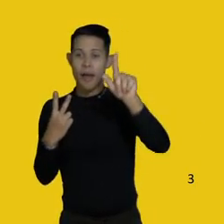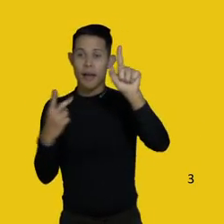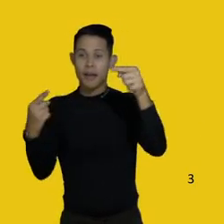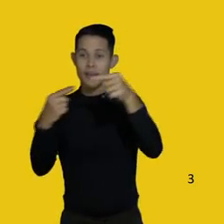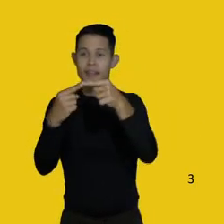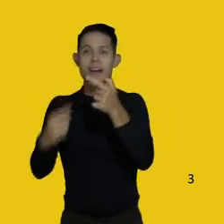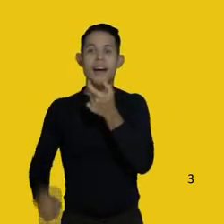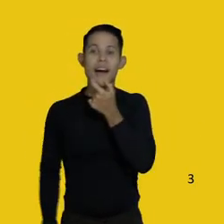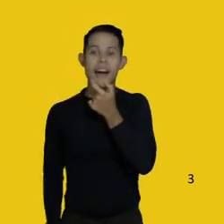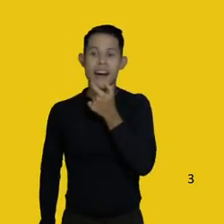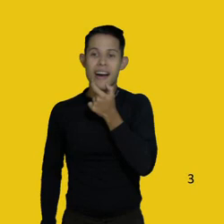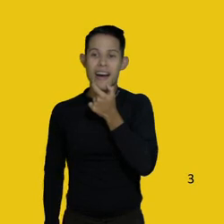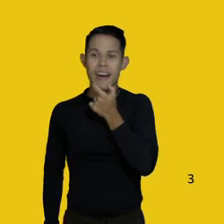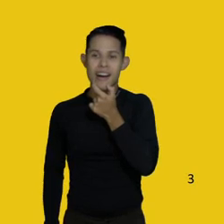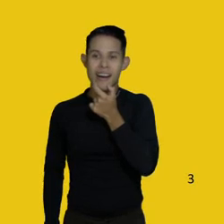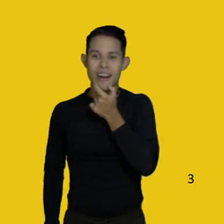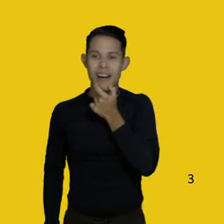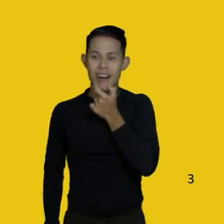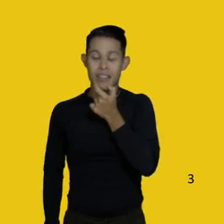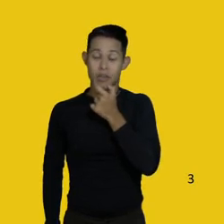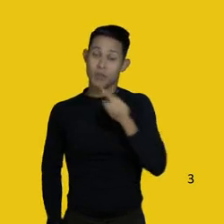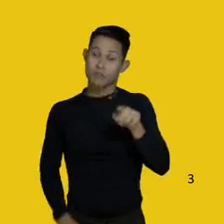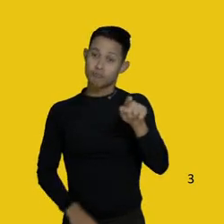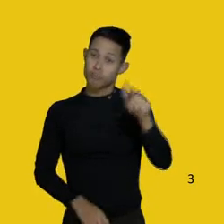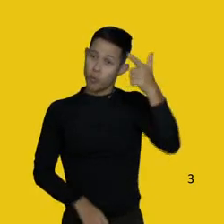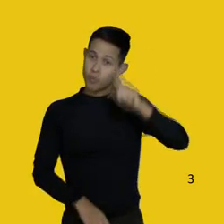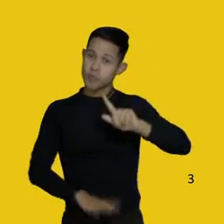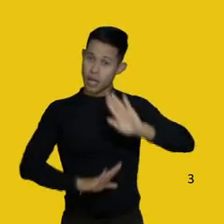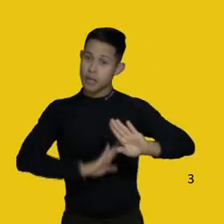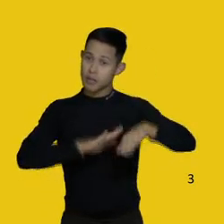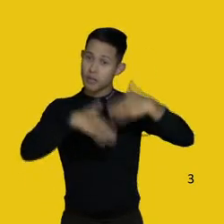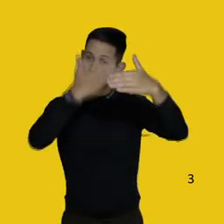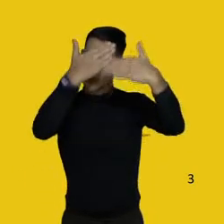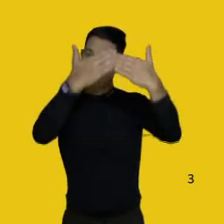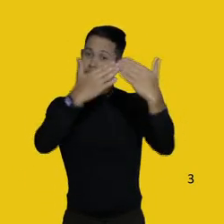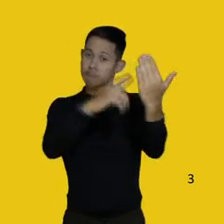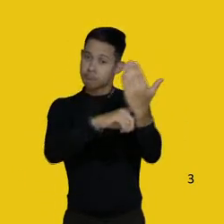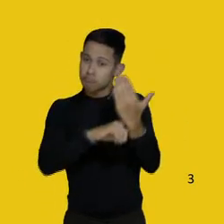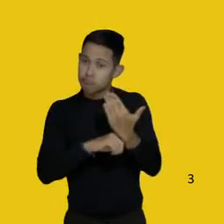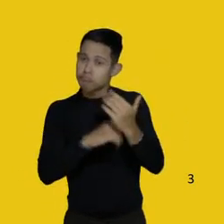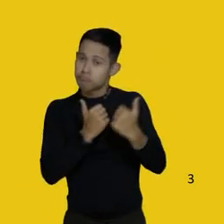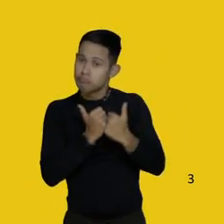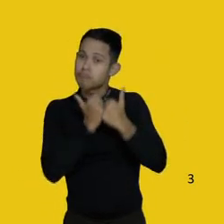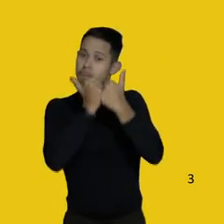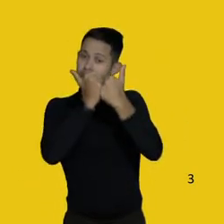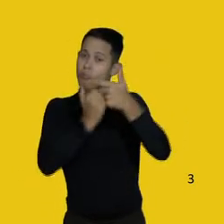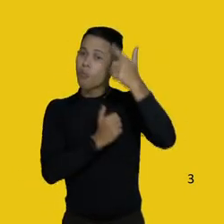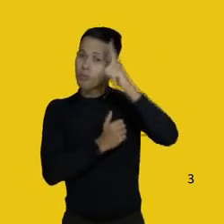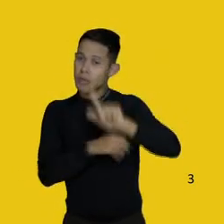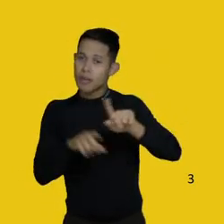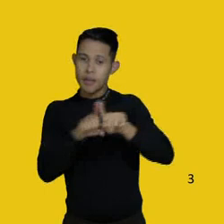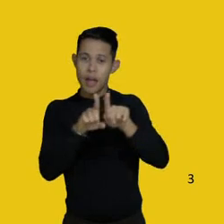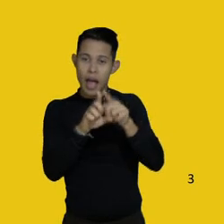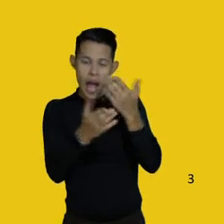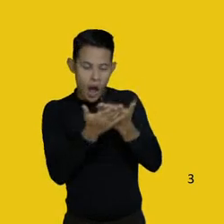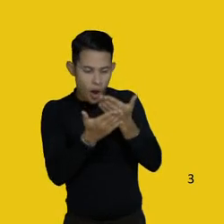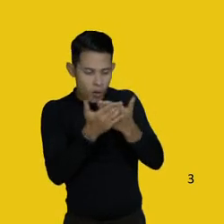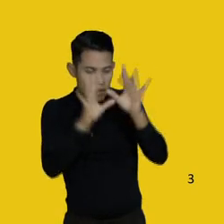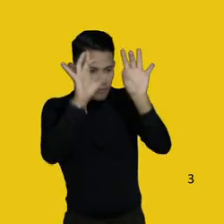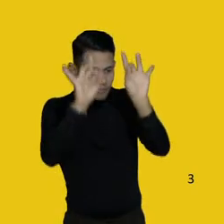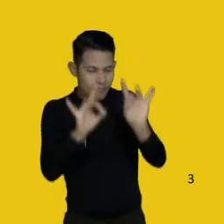leitura em inglês ele se desenvolvem bem com muita ajuda até com com aulas especiais de um professor de